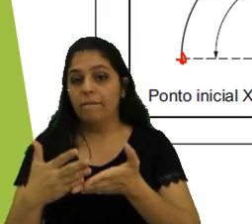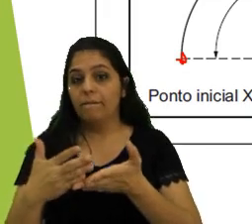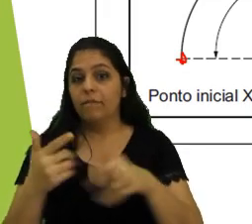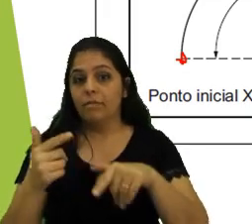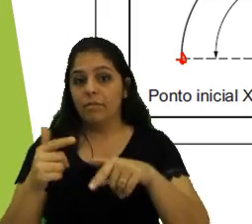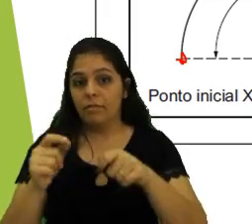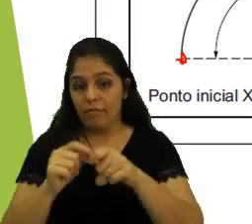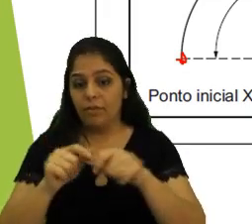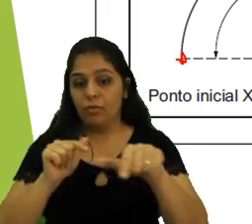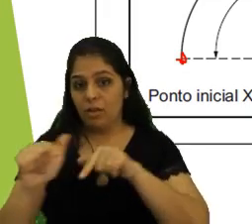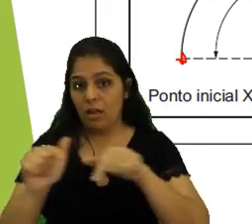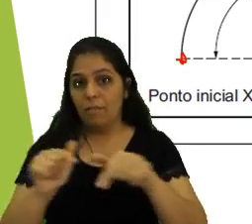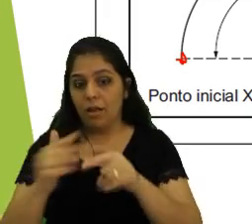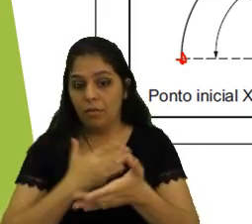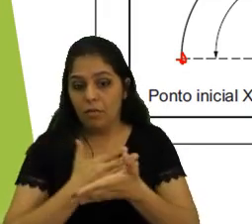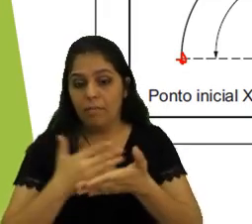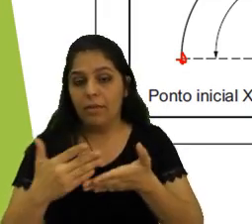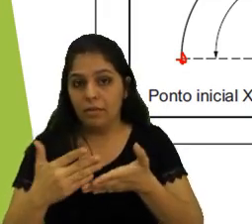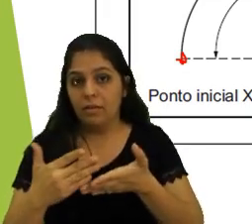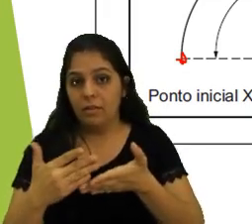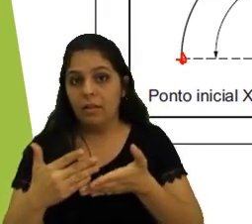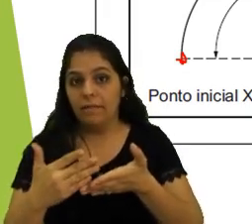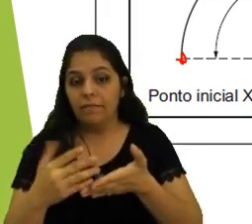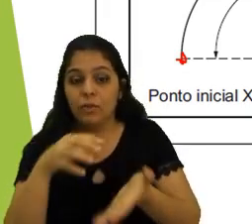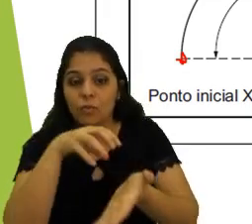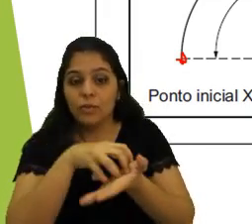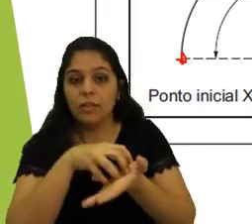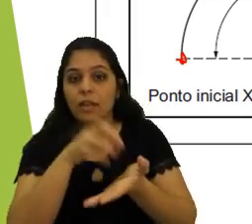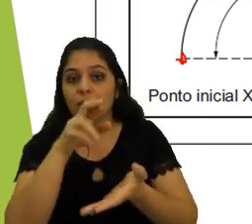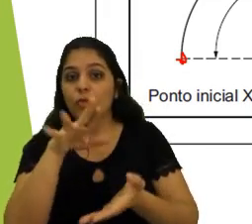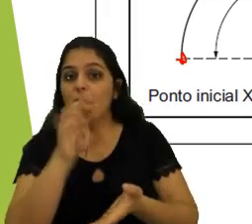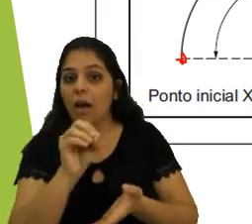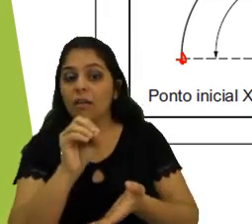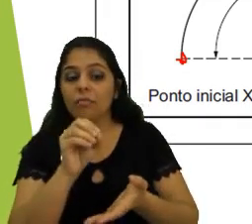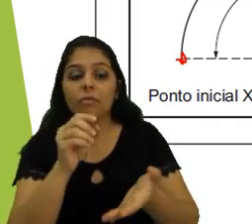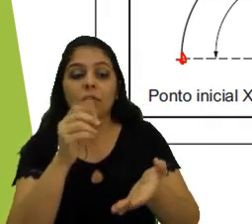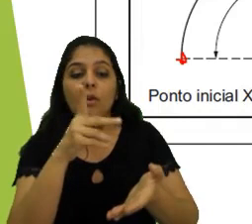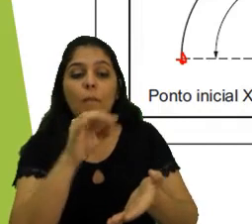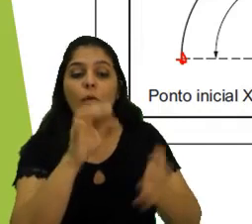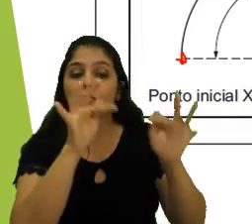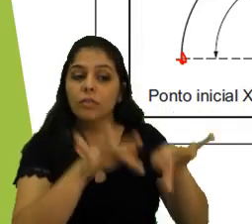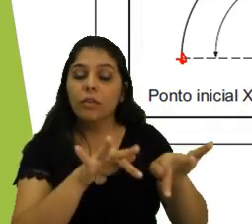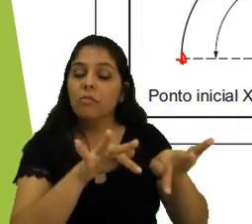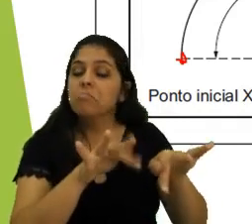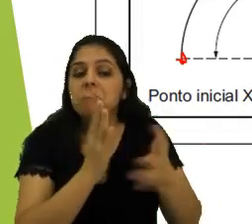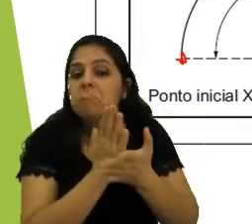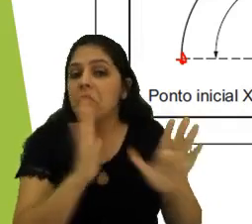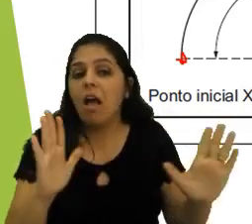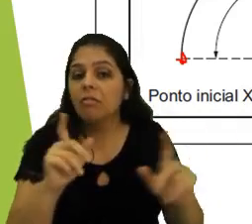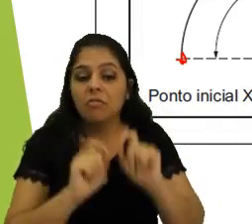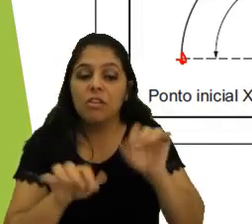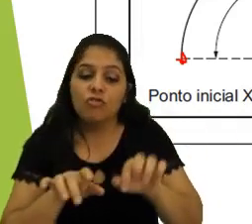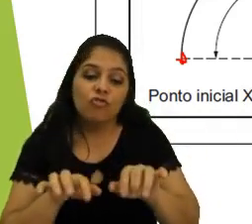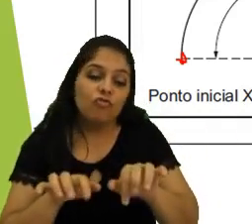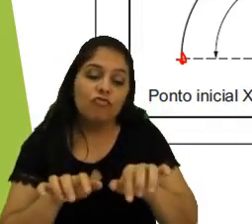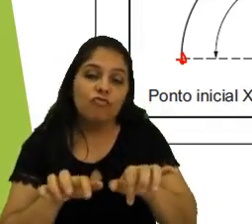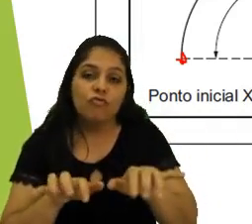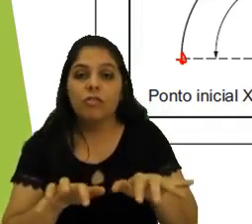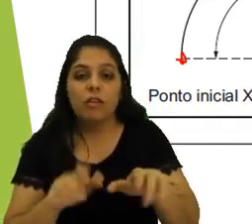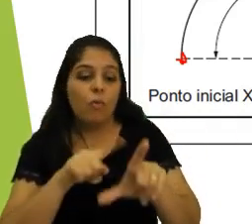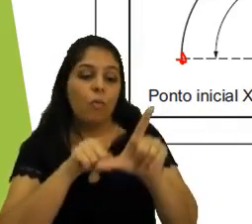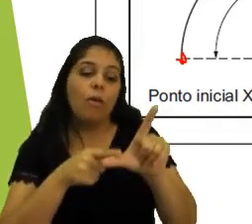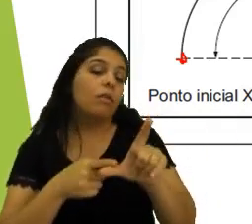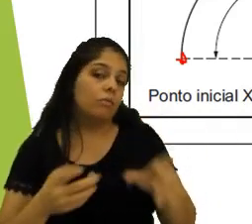trajeto, a parte do centro do raio e o ponto final. Aí basta eu digitar o ângulo,